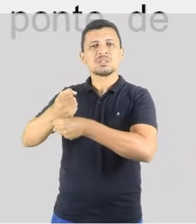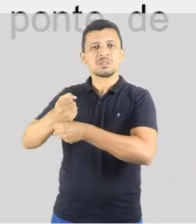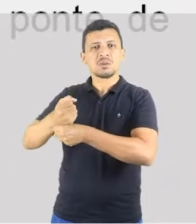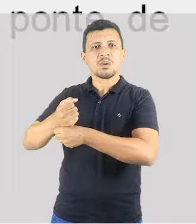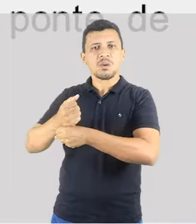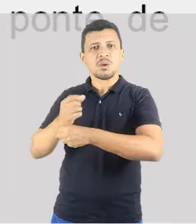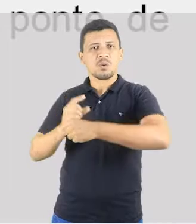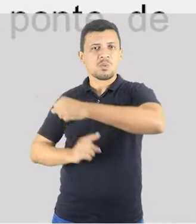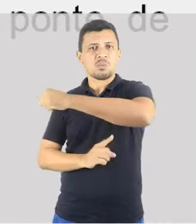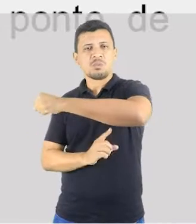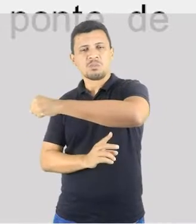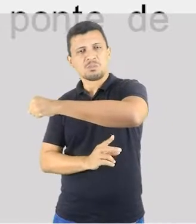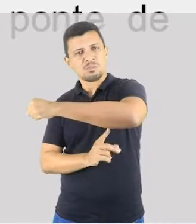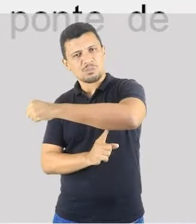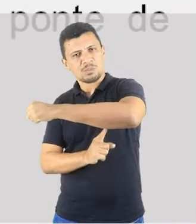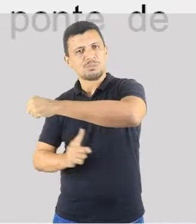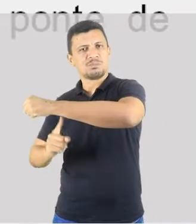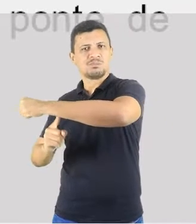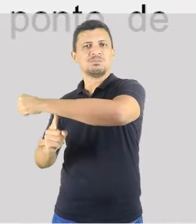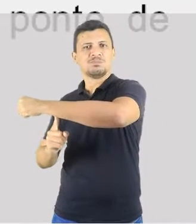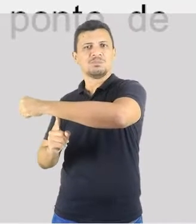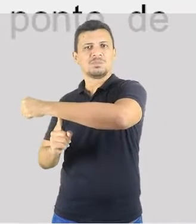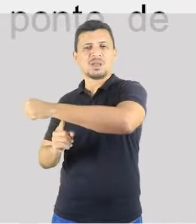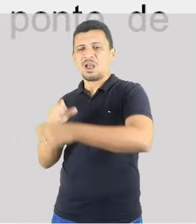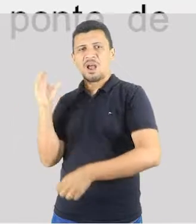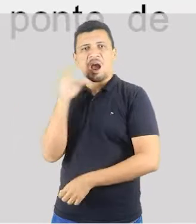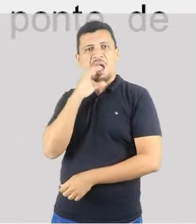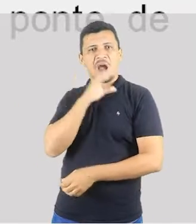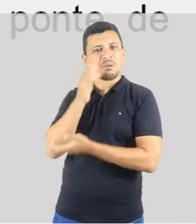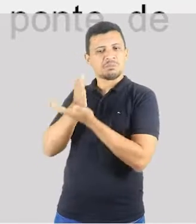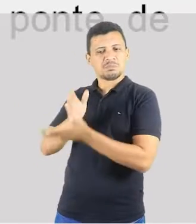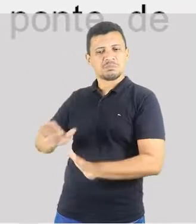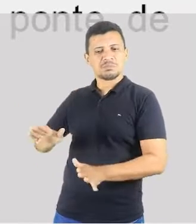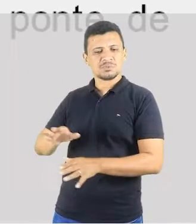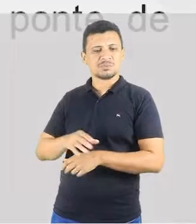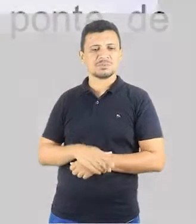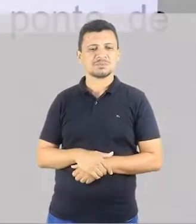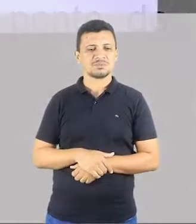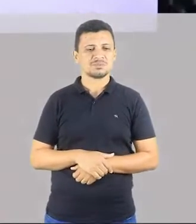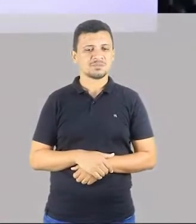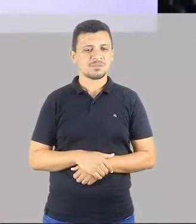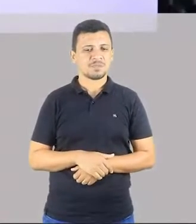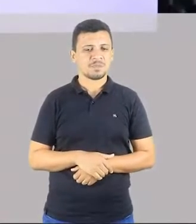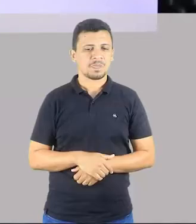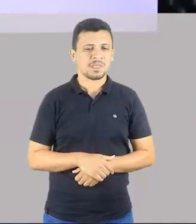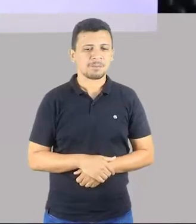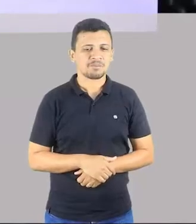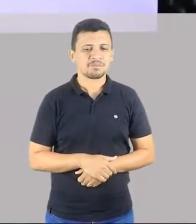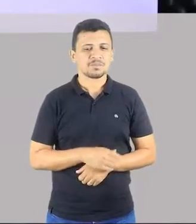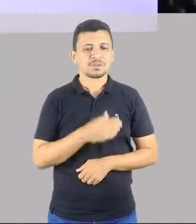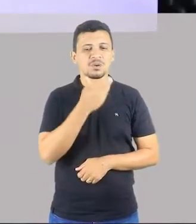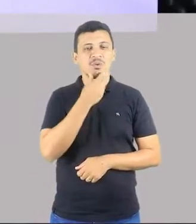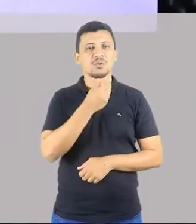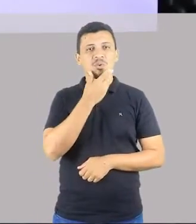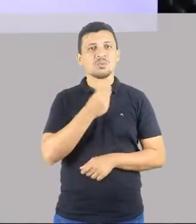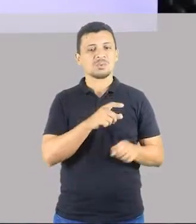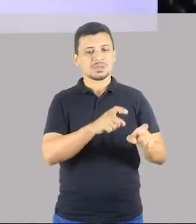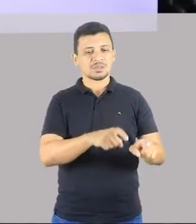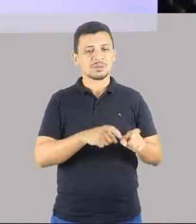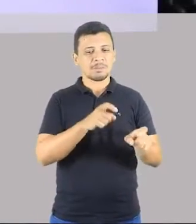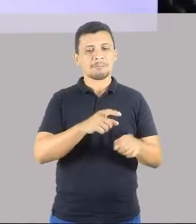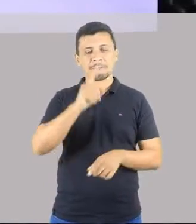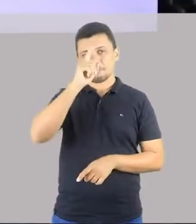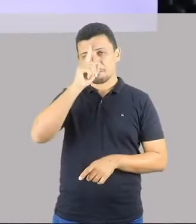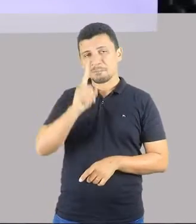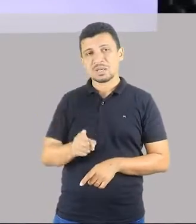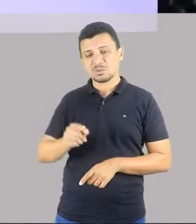e, em instantes, ela ficou pronta. Então, isso aqui é o que está no texto. Ó, a reescrita, o camponês mandou que...